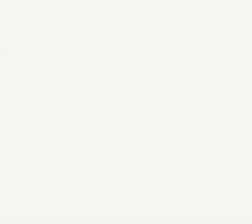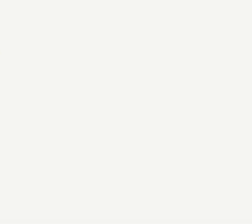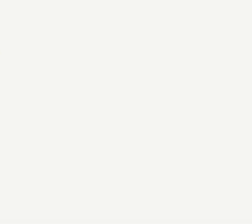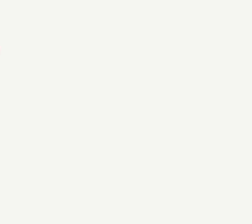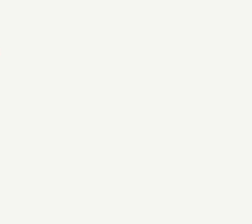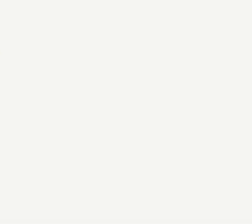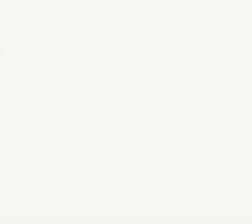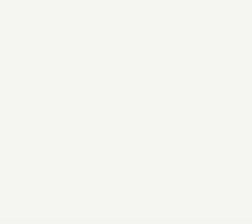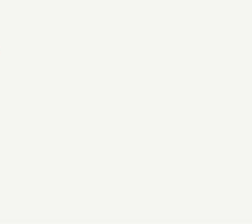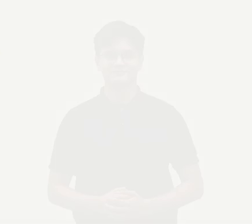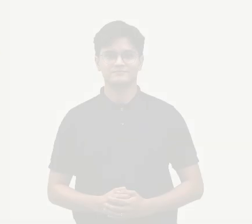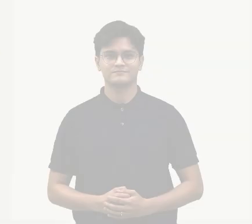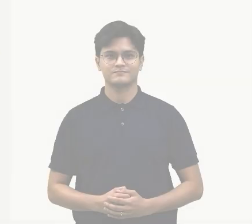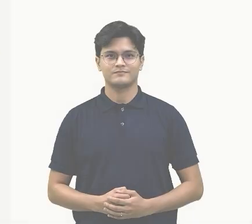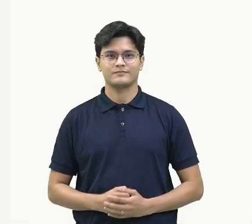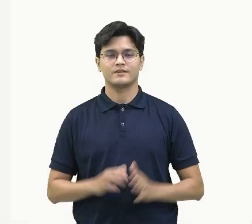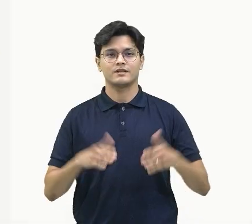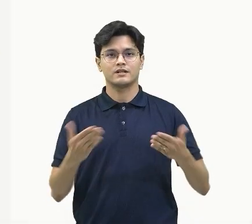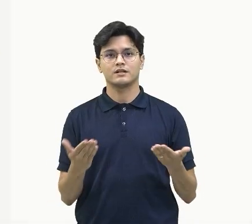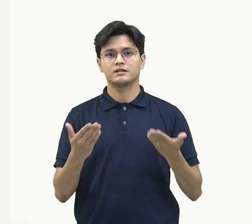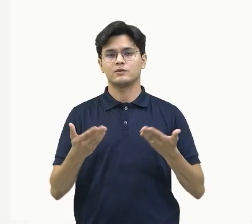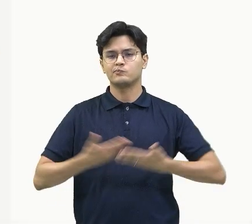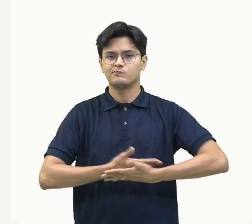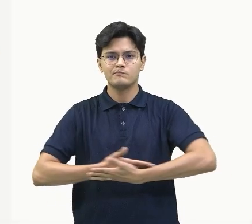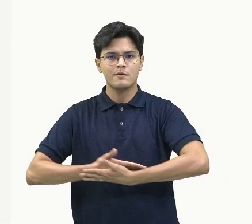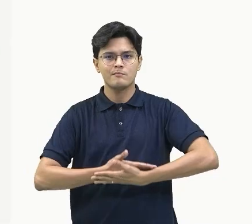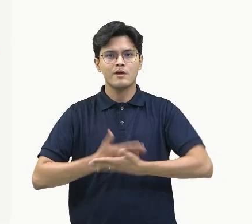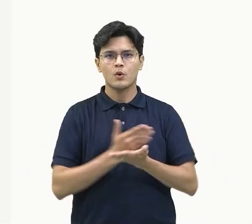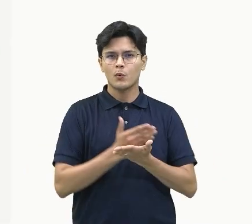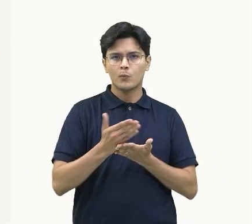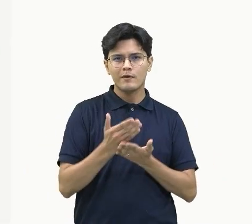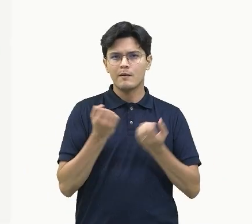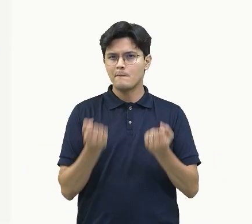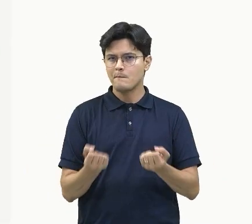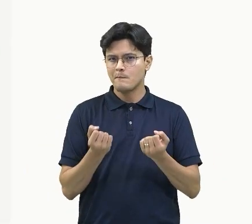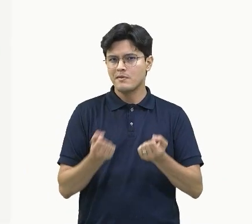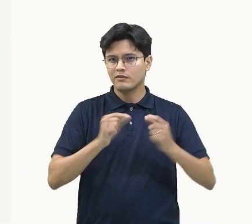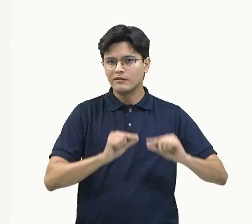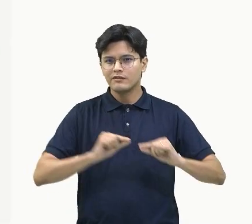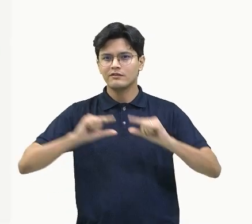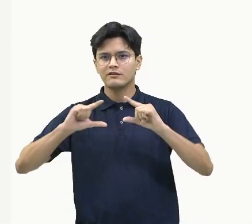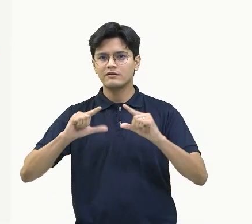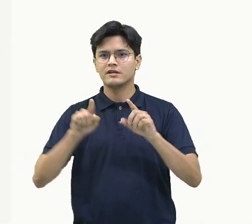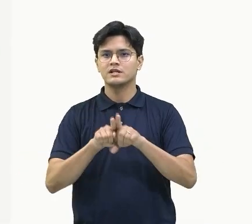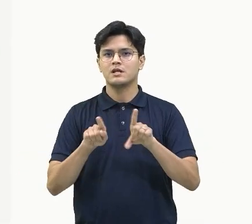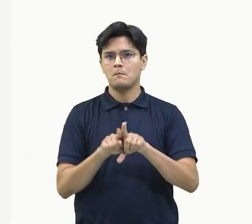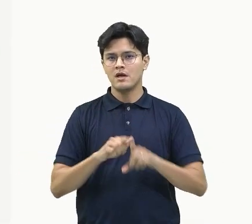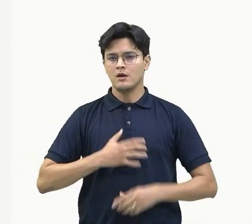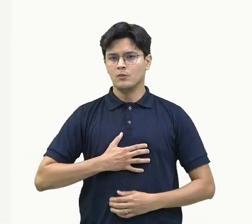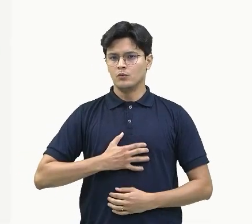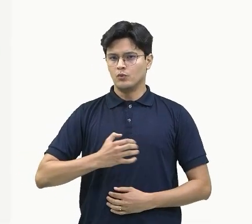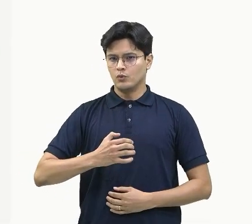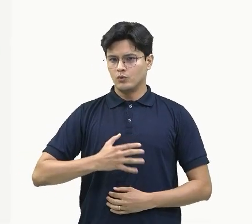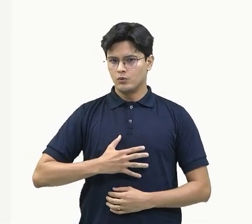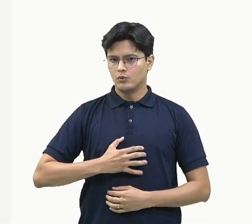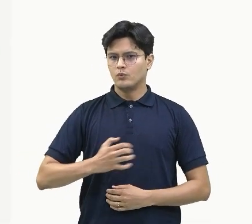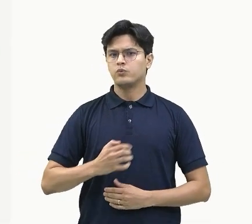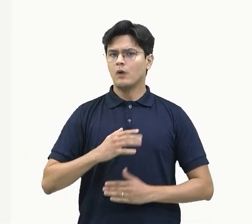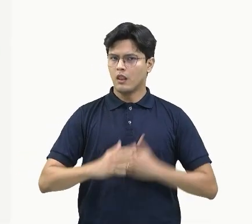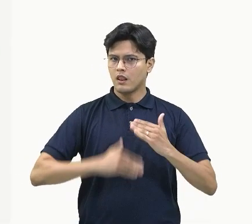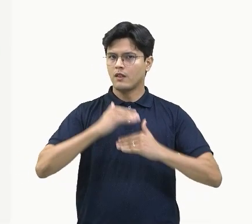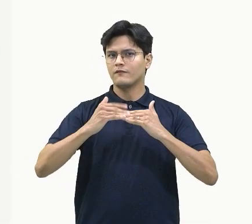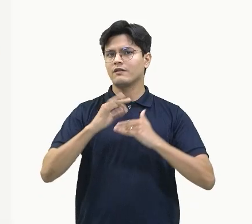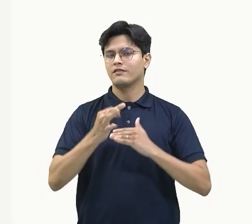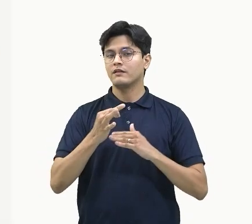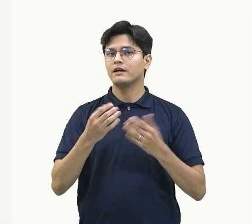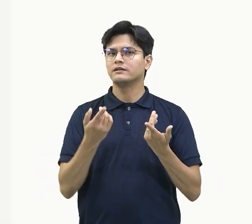bebê ele vai ganhar peso, os pulmões vão amadurecer e ele vai se preparar então para nascer. Nessa última